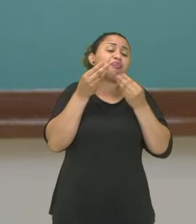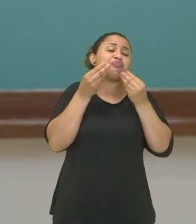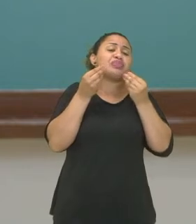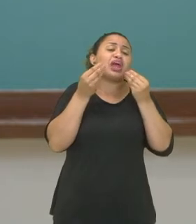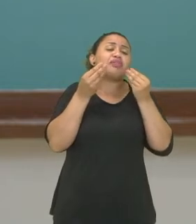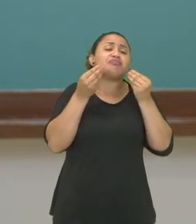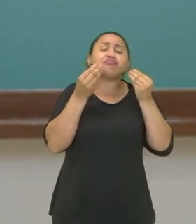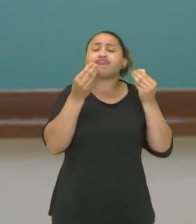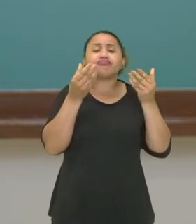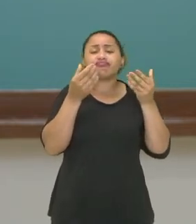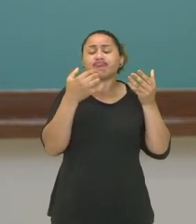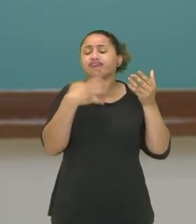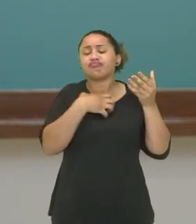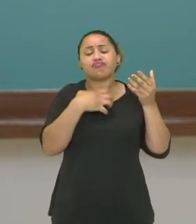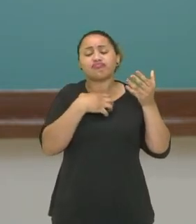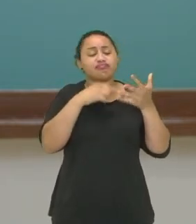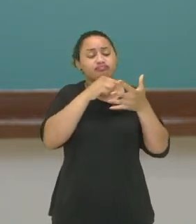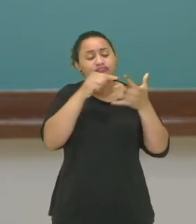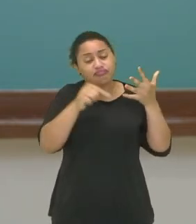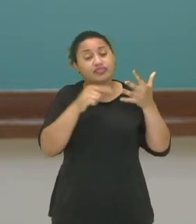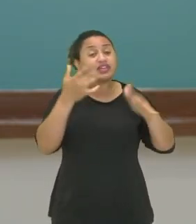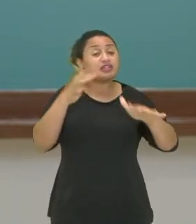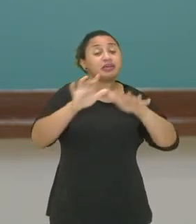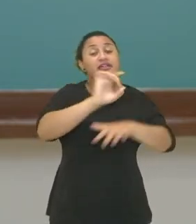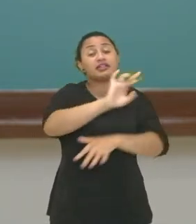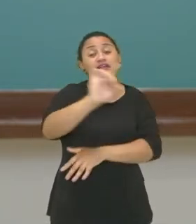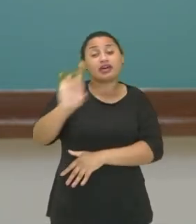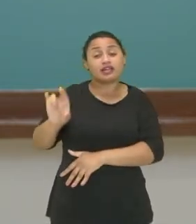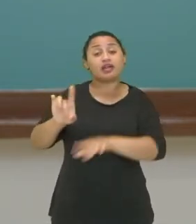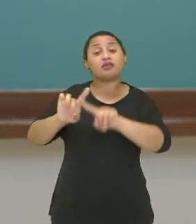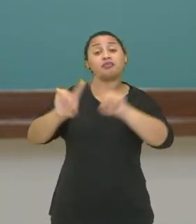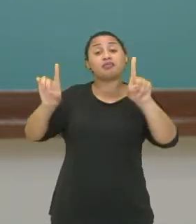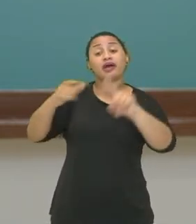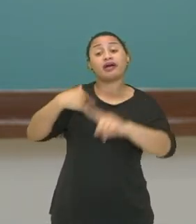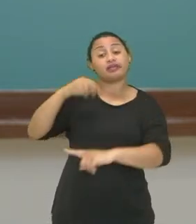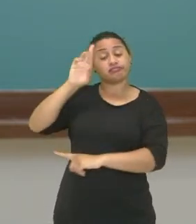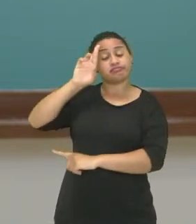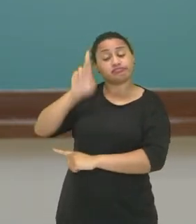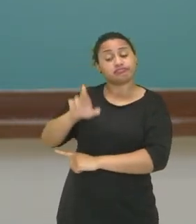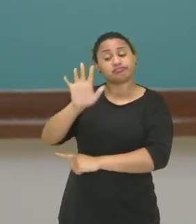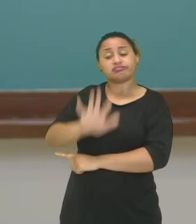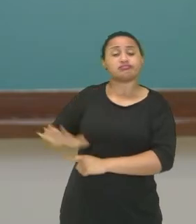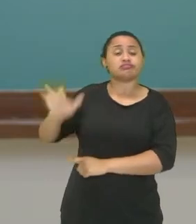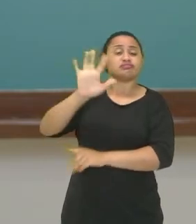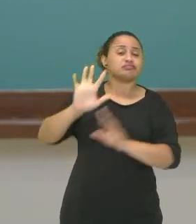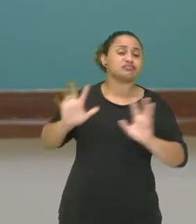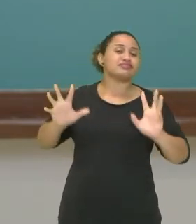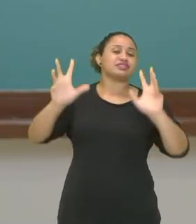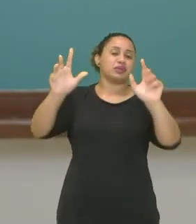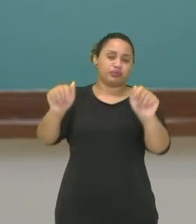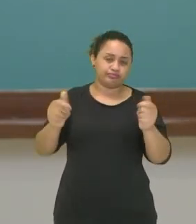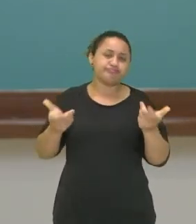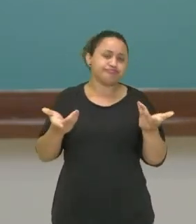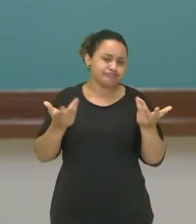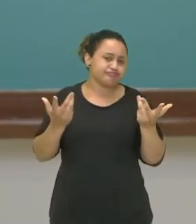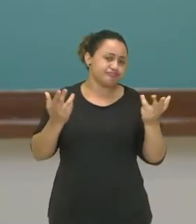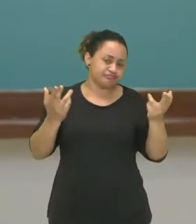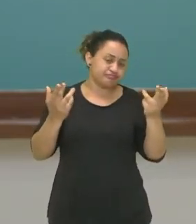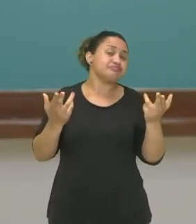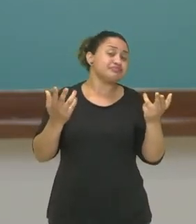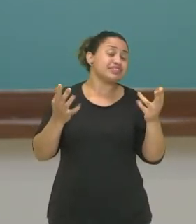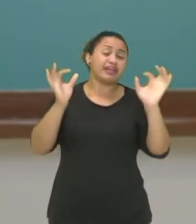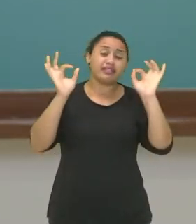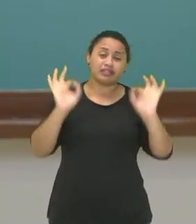nossos sentidos dependem muito de cada pessoa, enquanto a razão ela seria universal e matemática, ou seja,